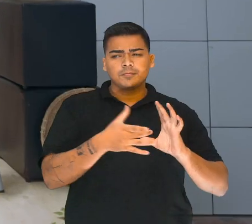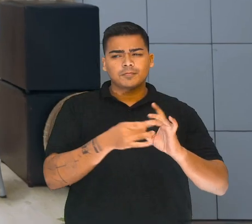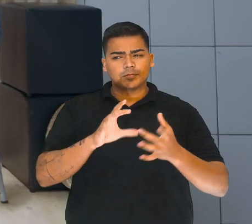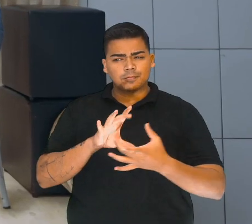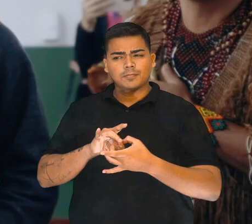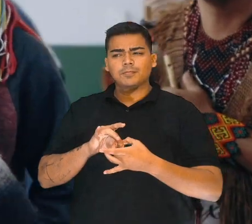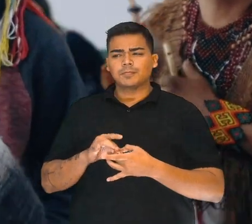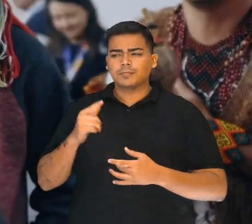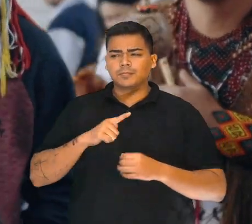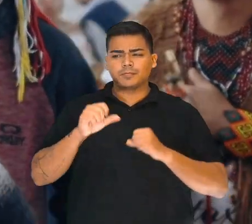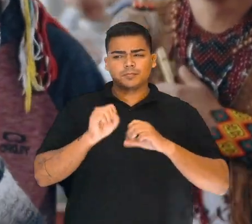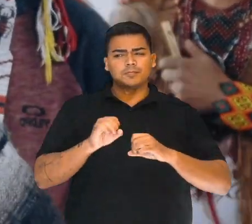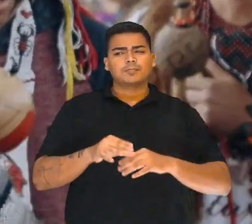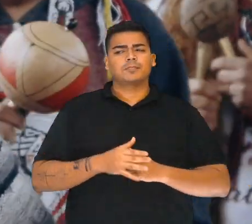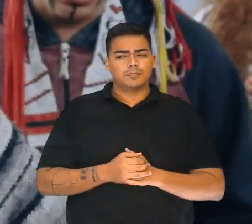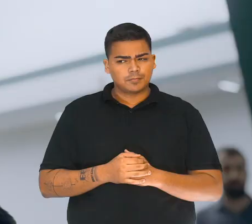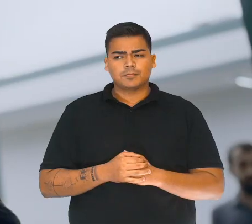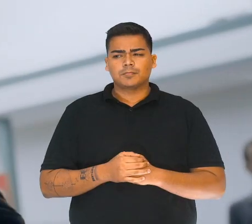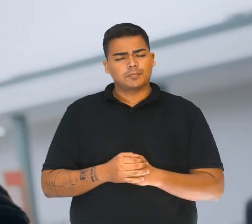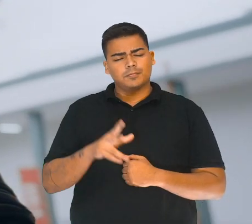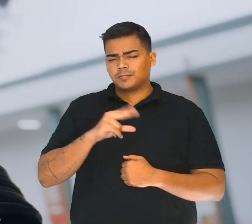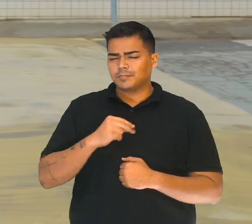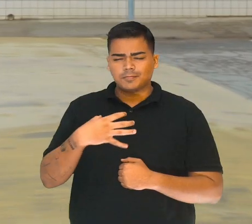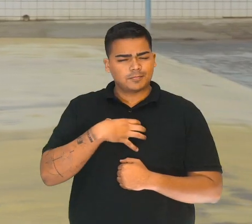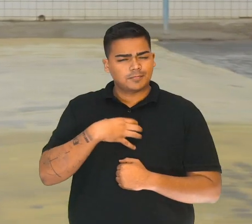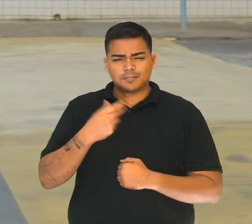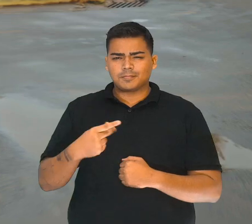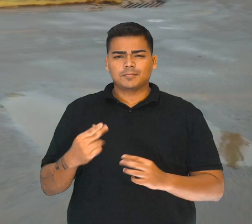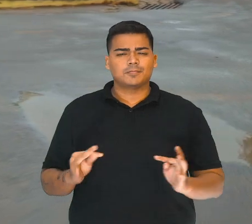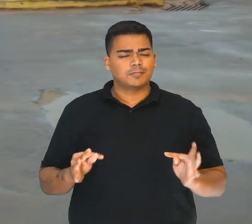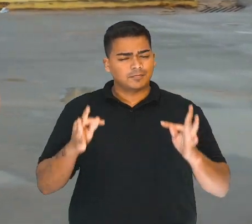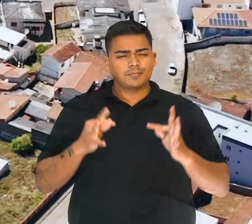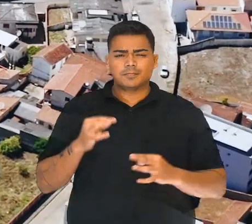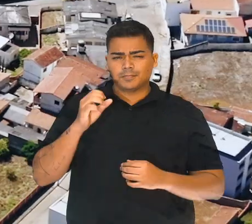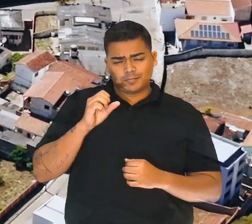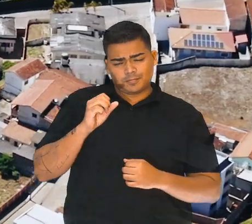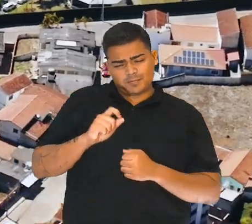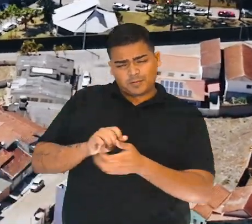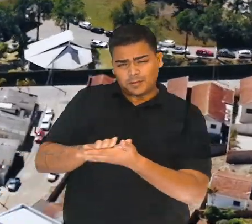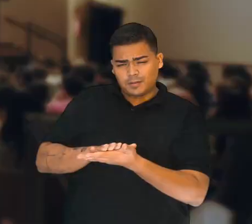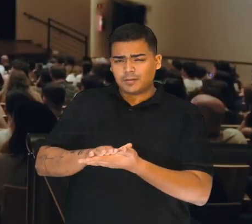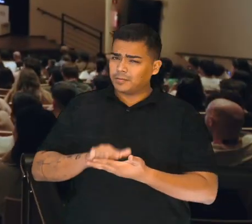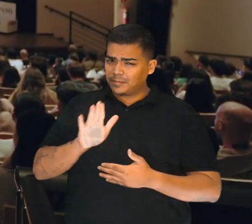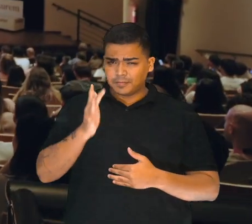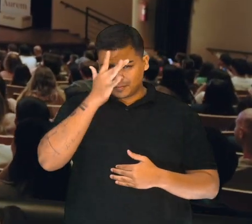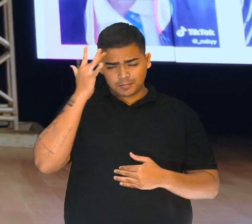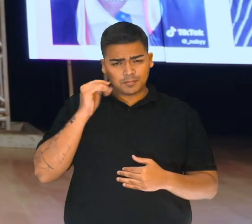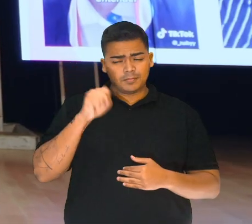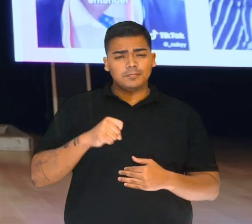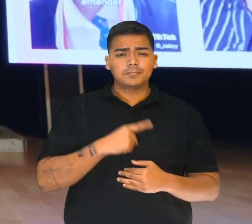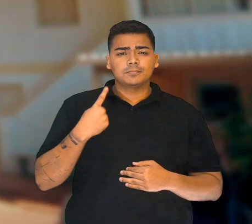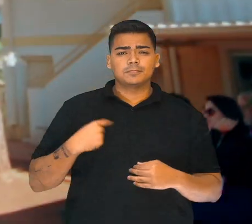as conexões, os ensinamentos, não podia ser diferente. A tecnologia em si não faz nada, quem faz são as pessoas. Então a